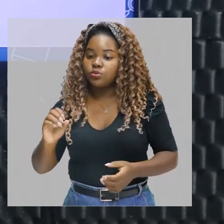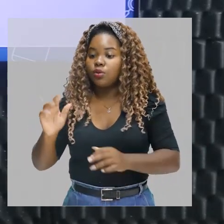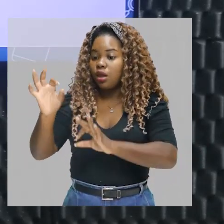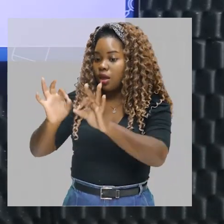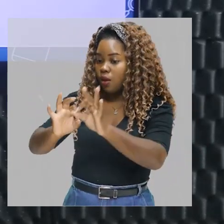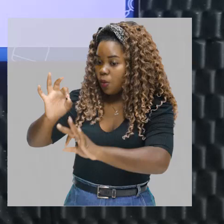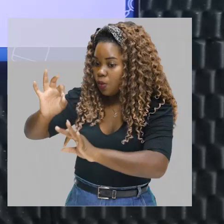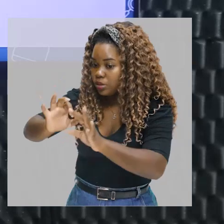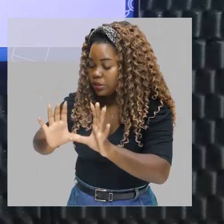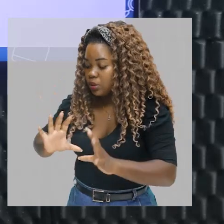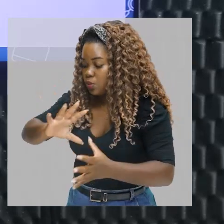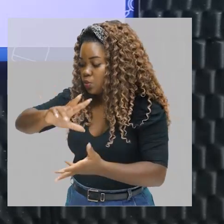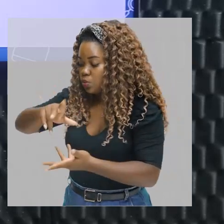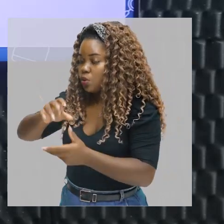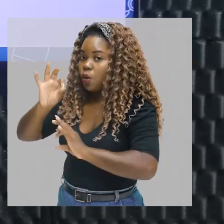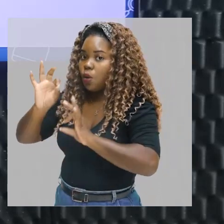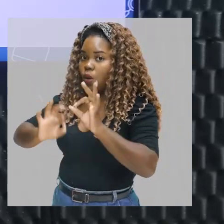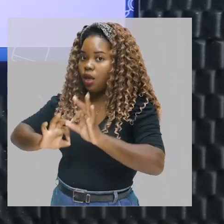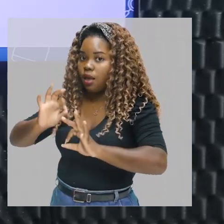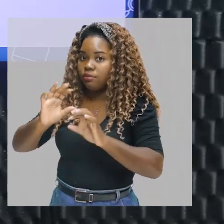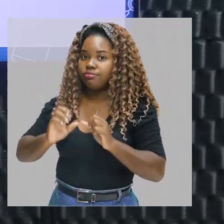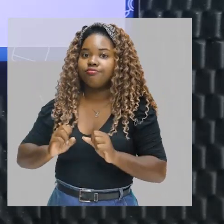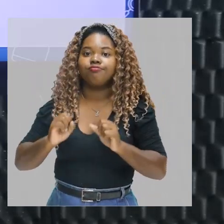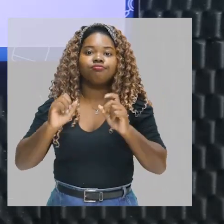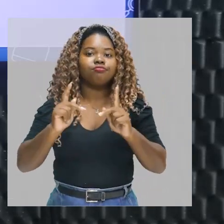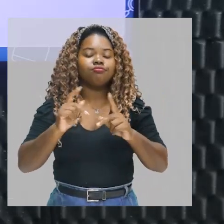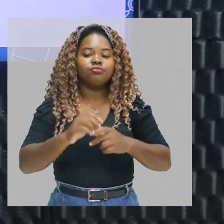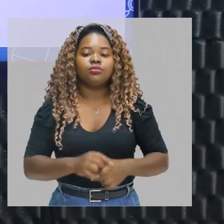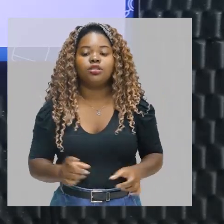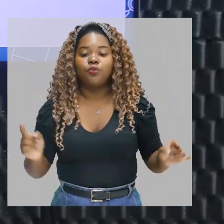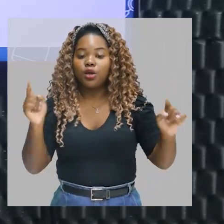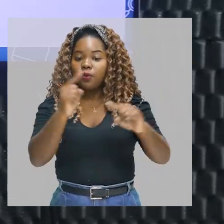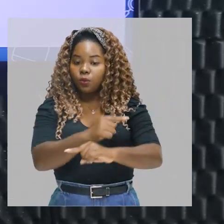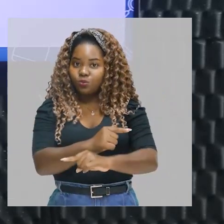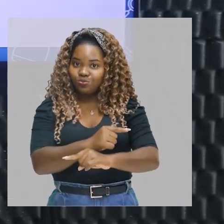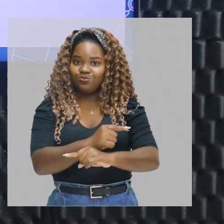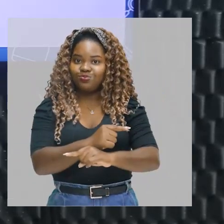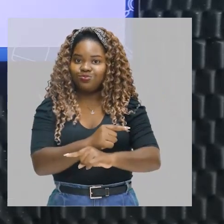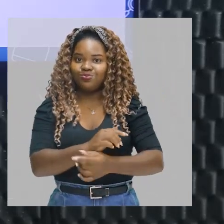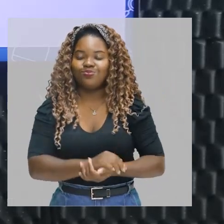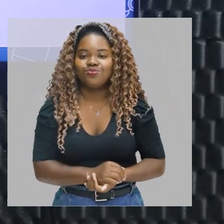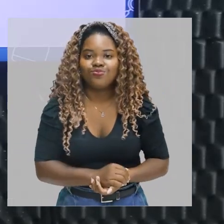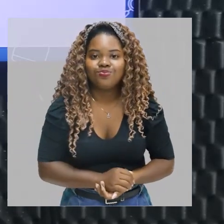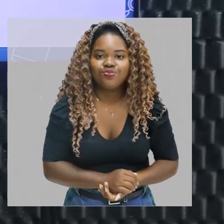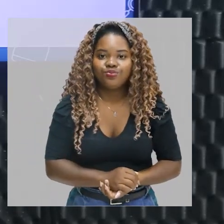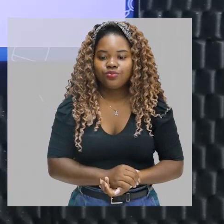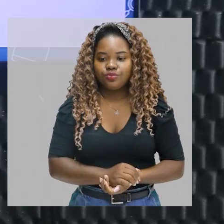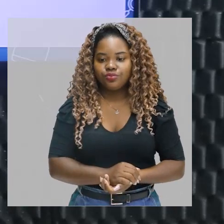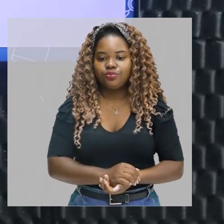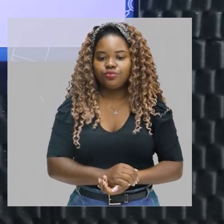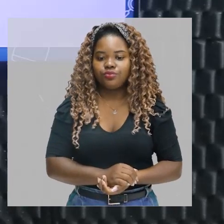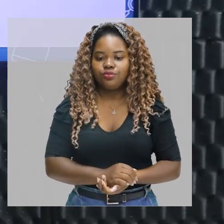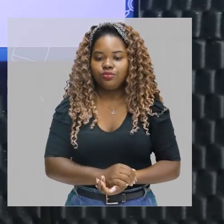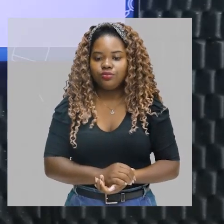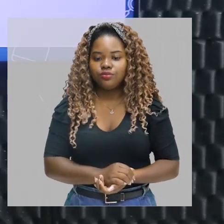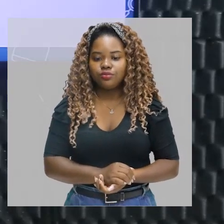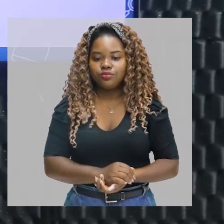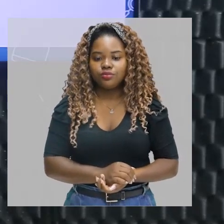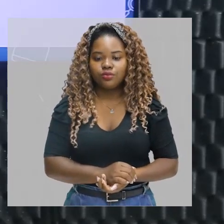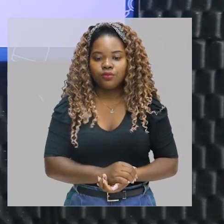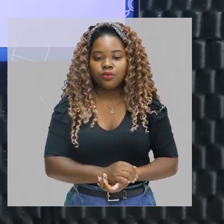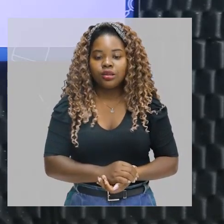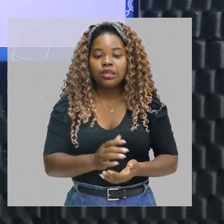Esse universo organizado, tá, ok? Então, cosmo se opõe ao caos, certo? Que era a situação inicial